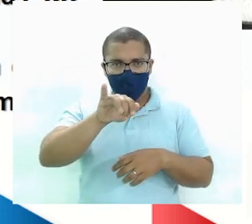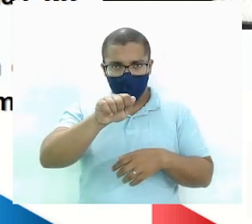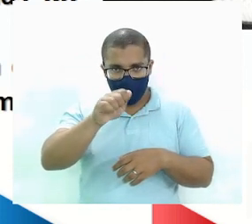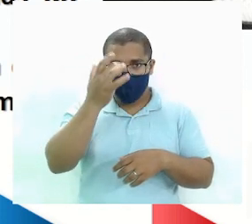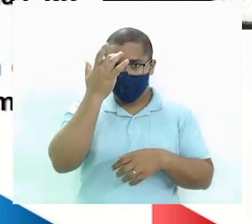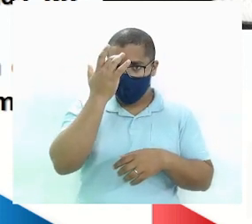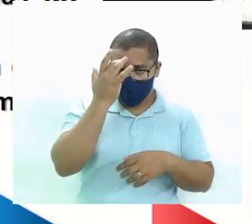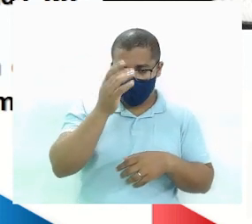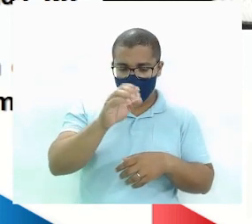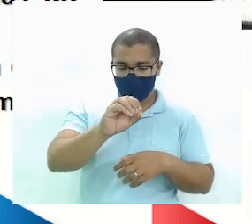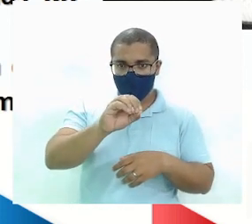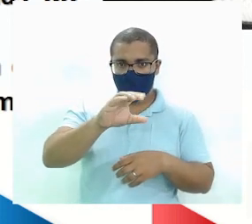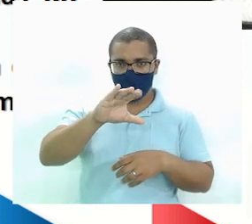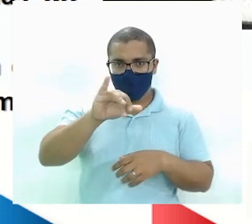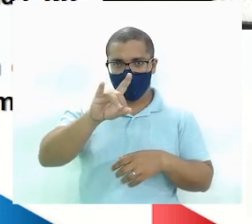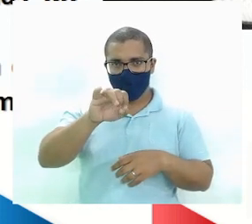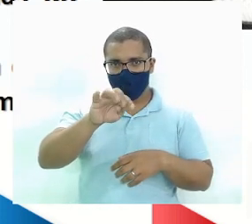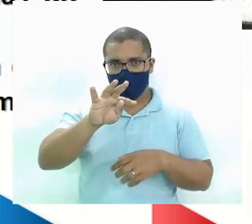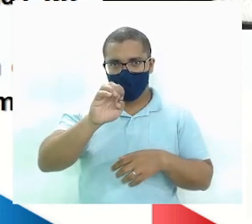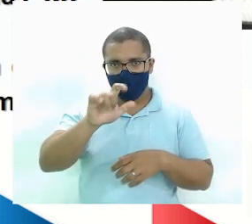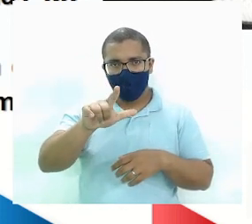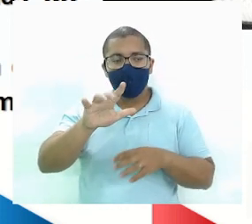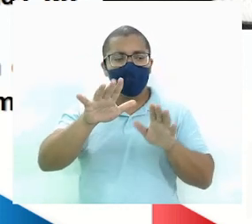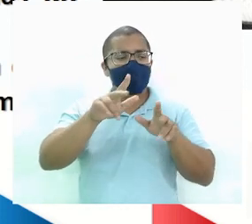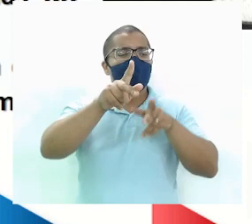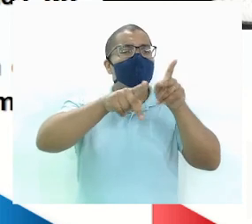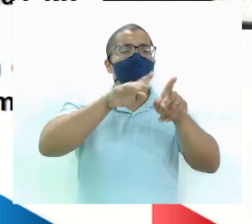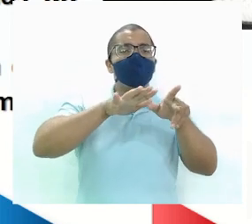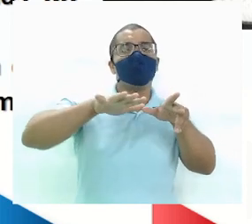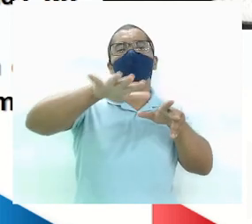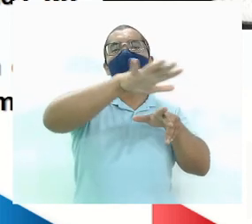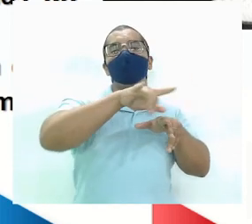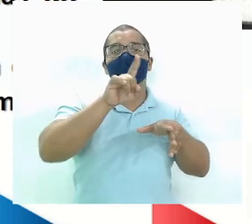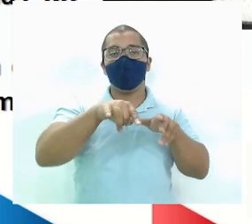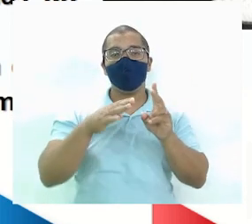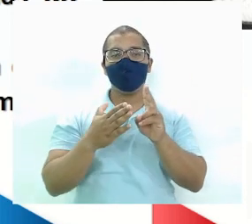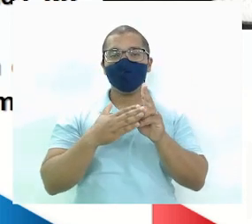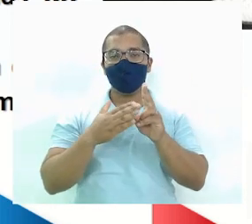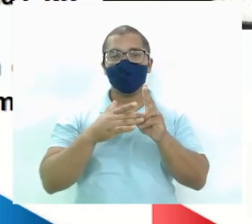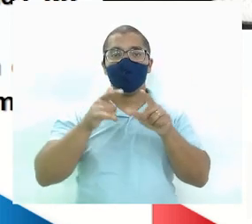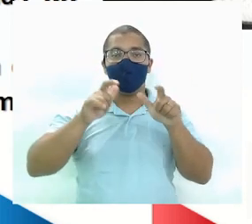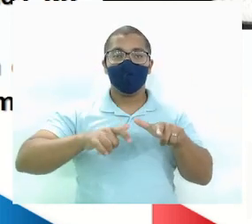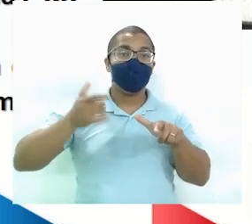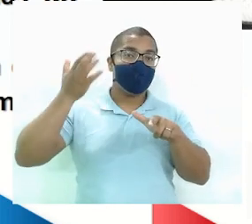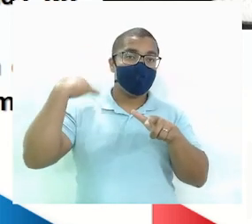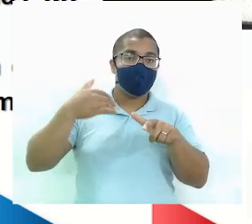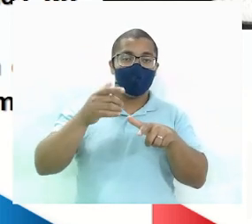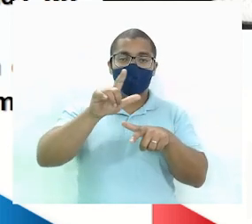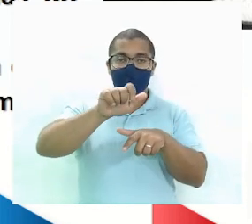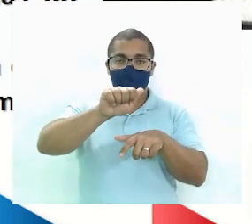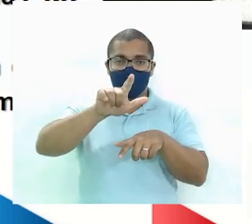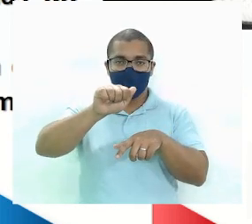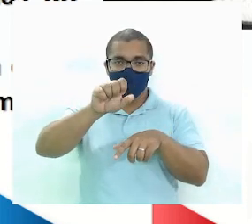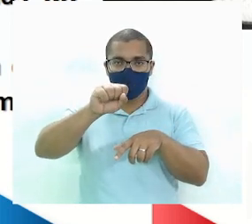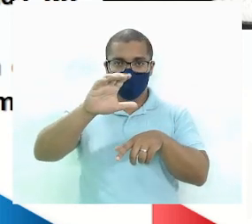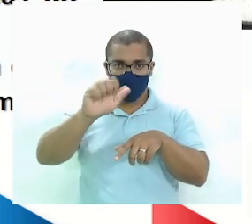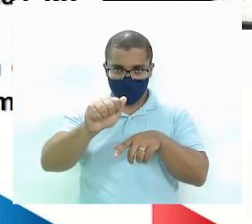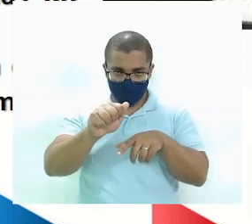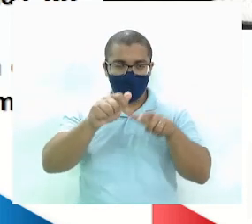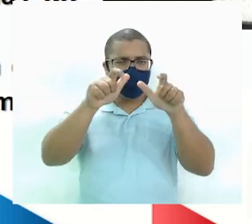dado a esses povos são indígenas da América, nativos do Alasca e as primeiras